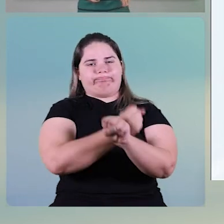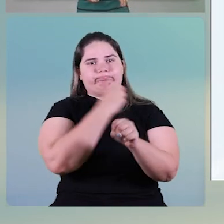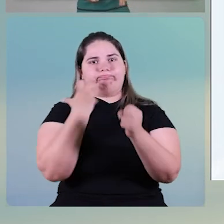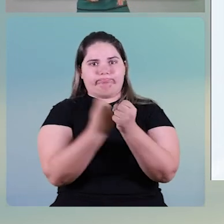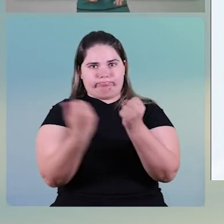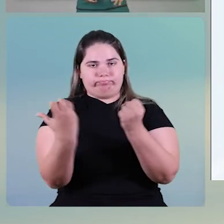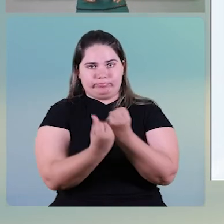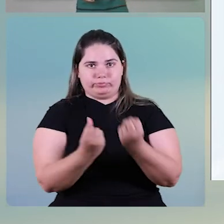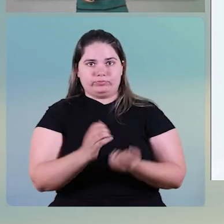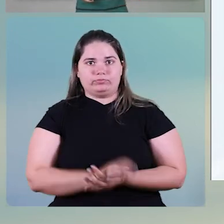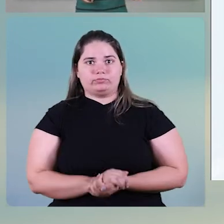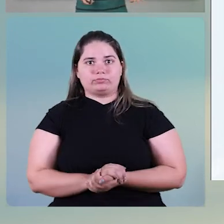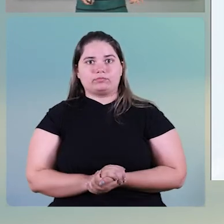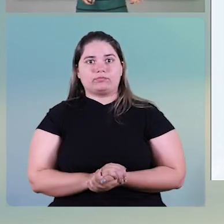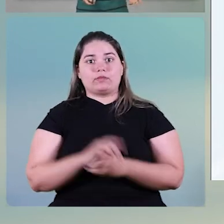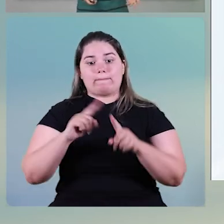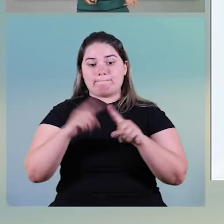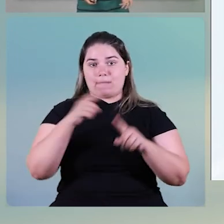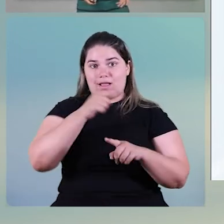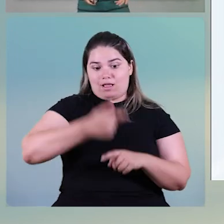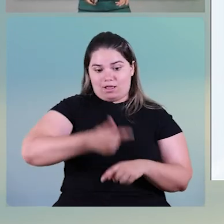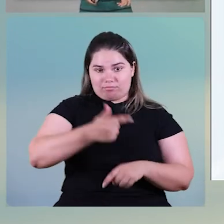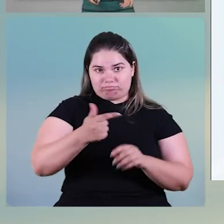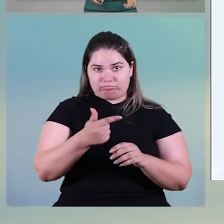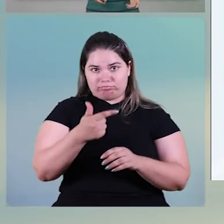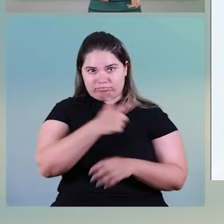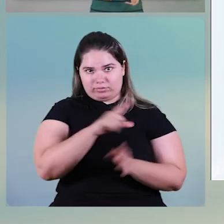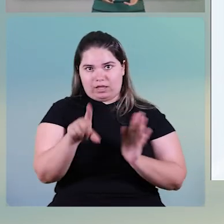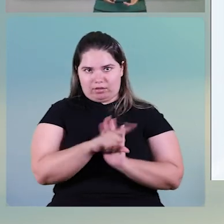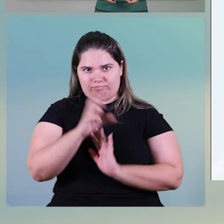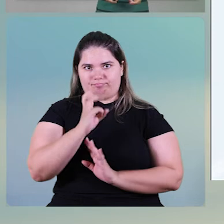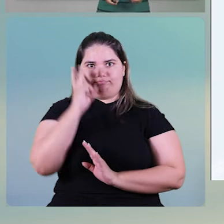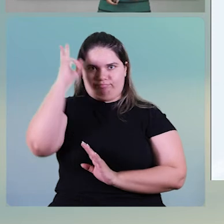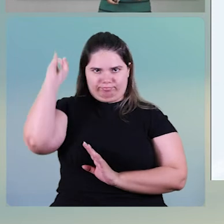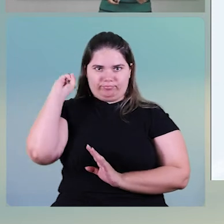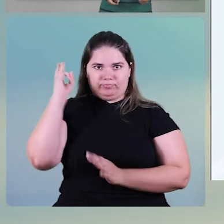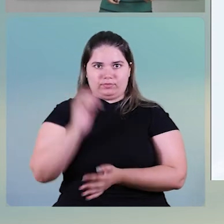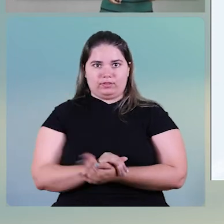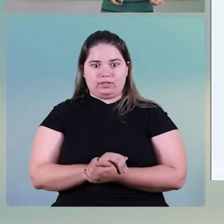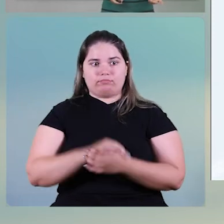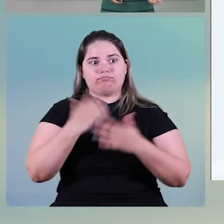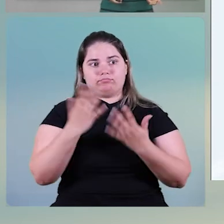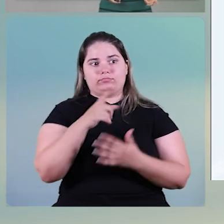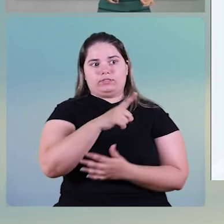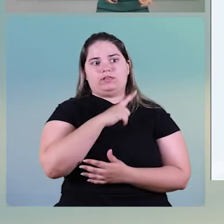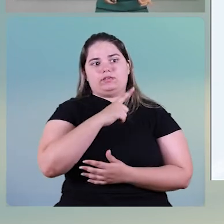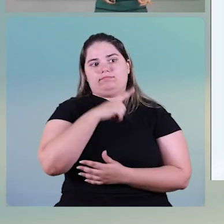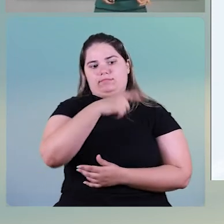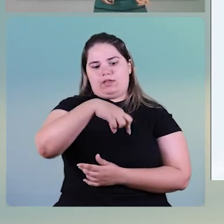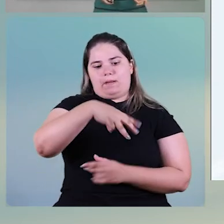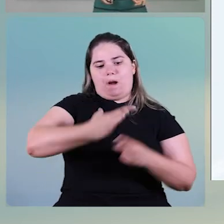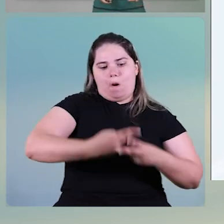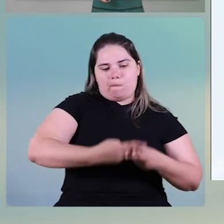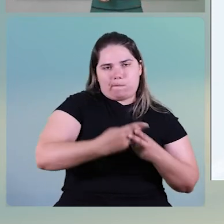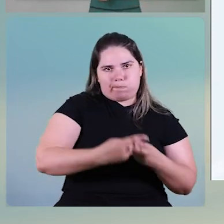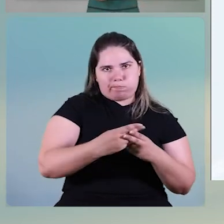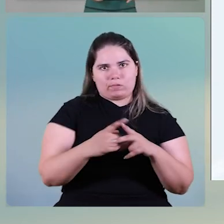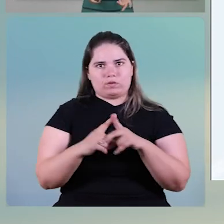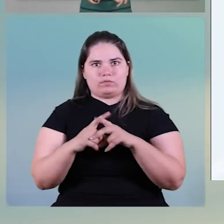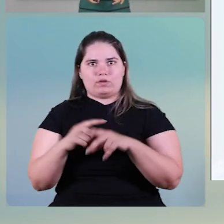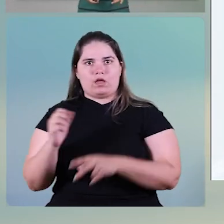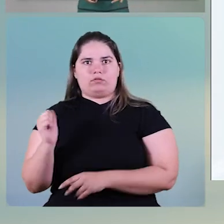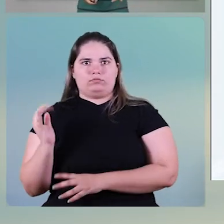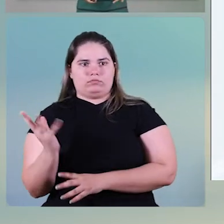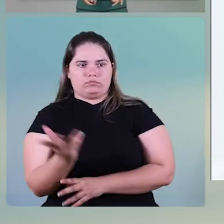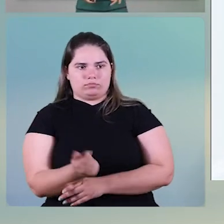caem. Porém, pela segunda lei de Newton, a força resultante é igual ao produto da massa pela aceleração. E o peso,